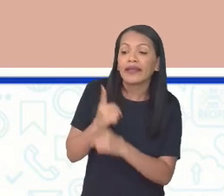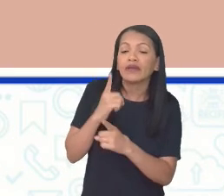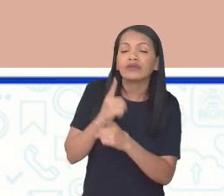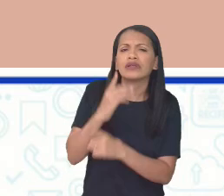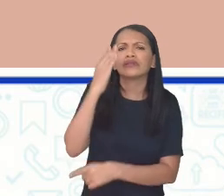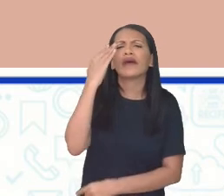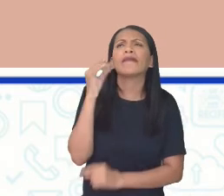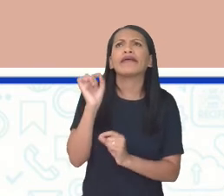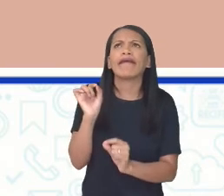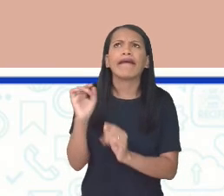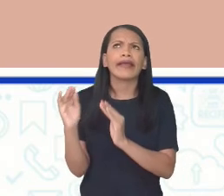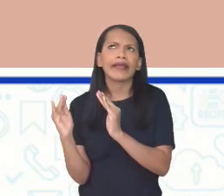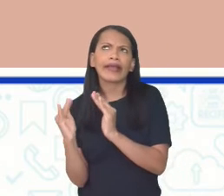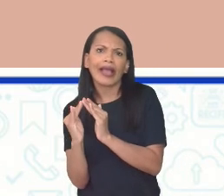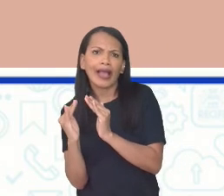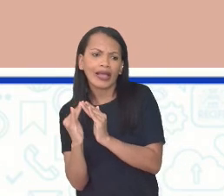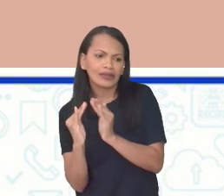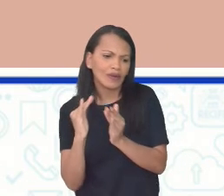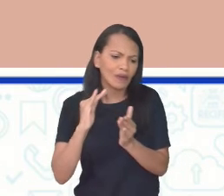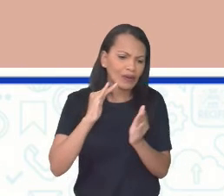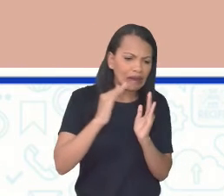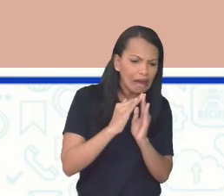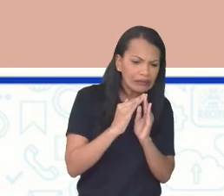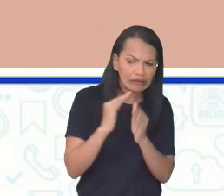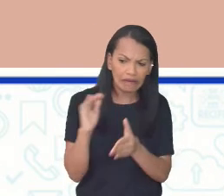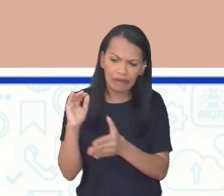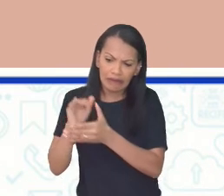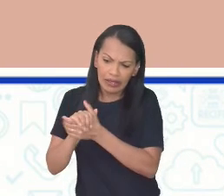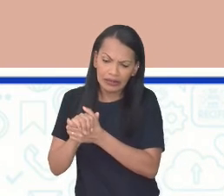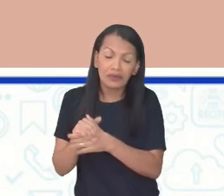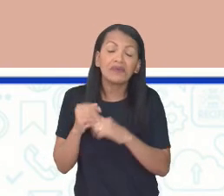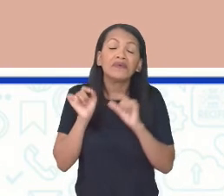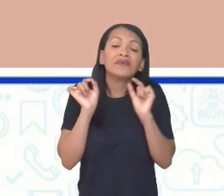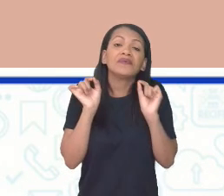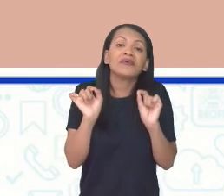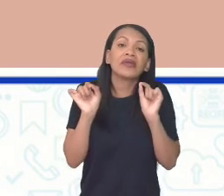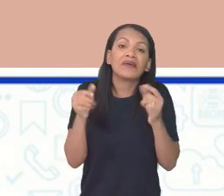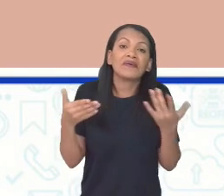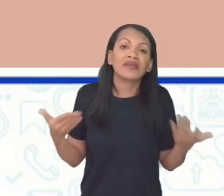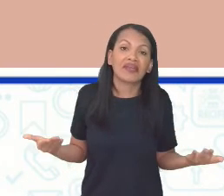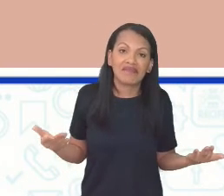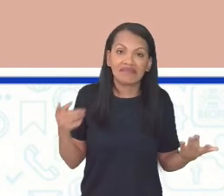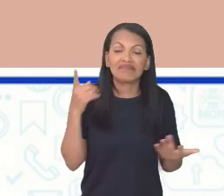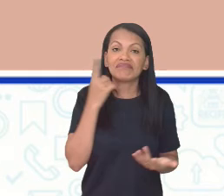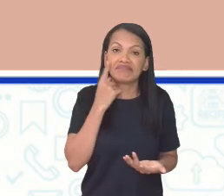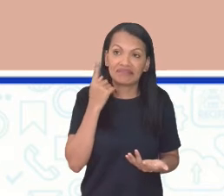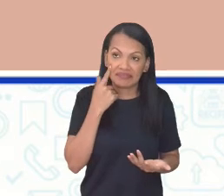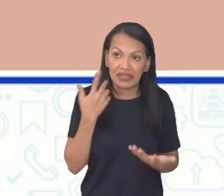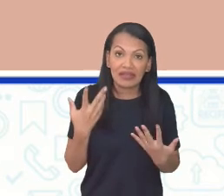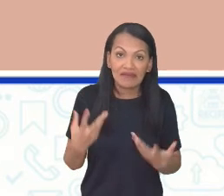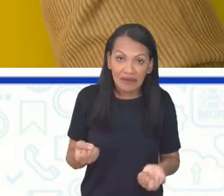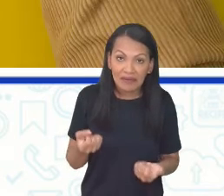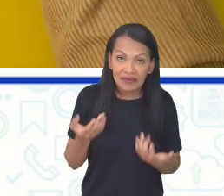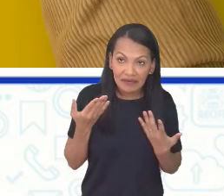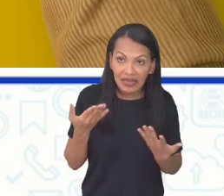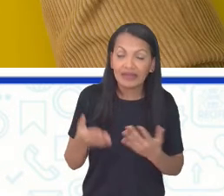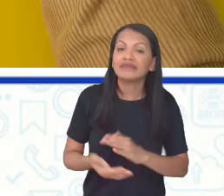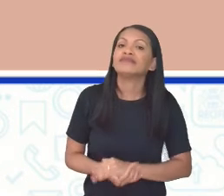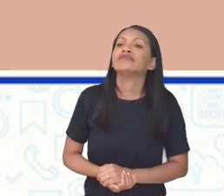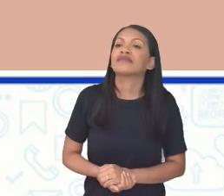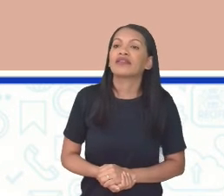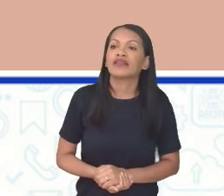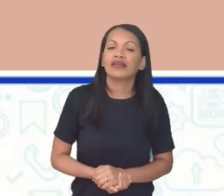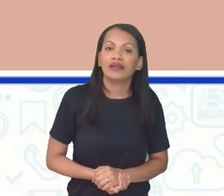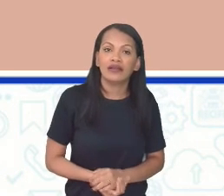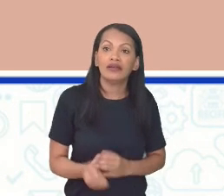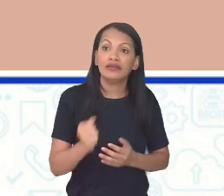classe gramatical. Uma é substantivo, a outra é verbo. Então, vamos lá para a nossa